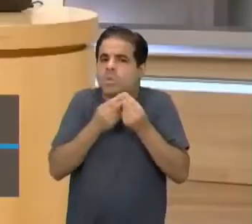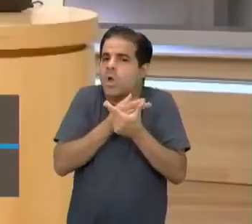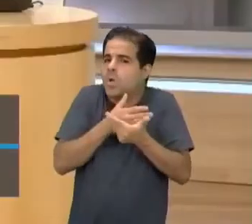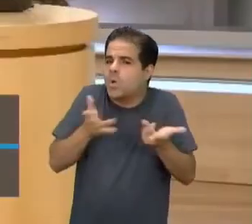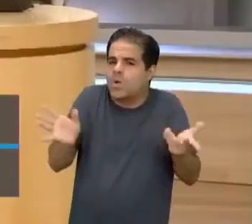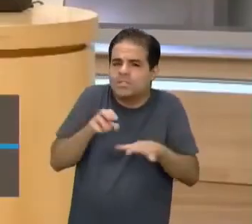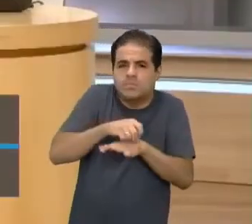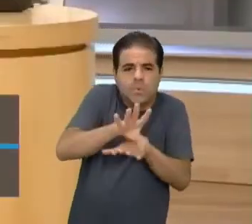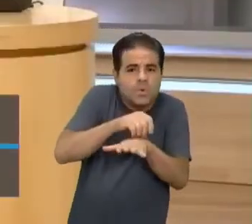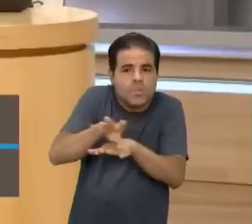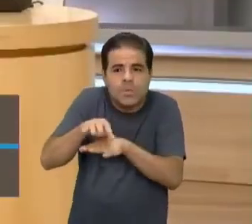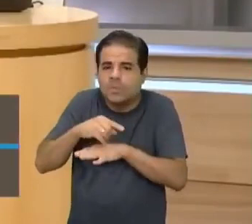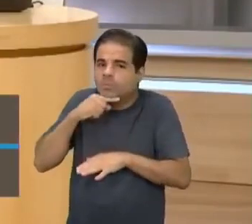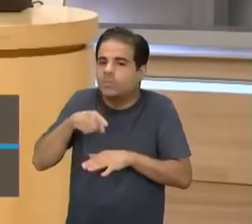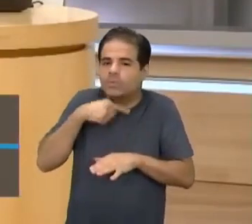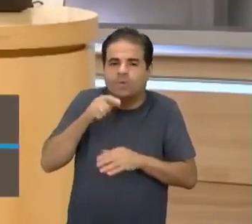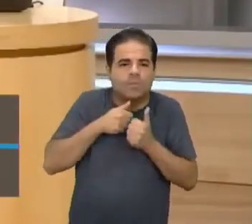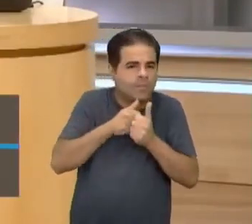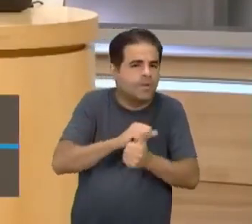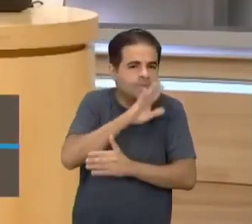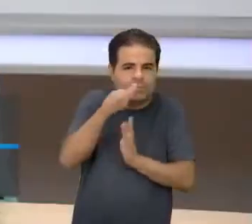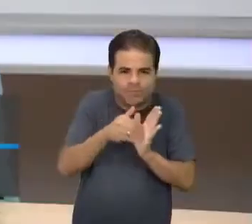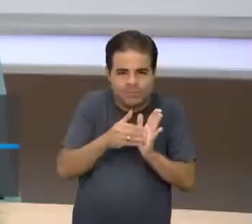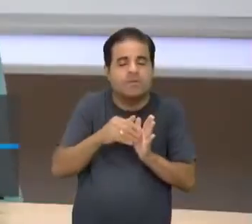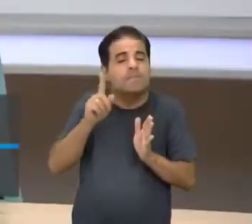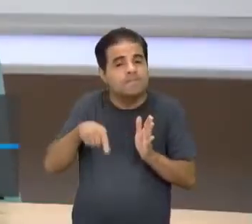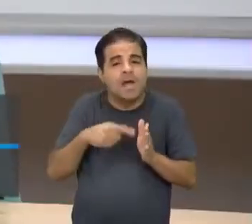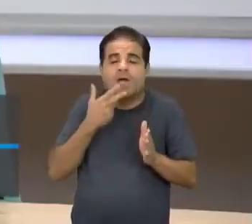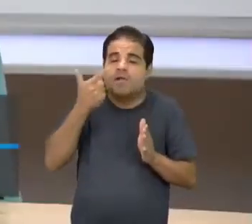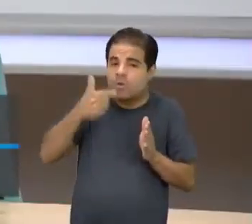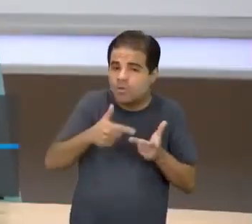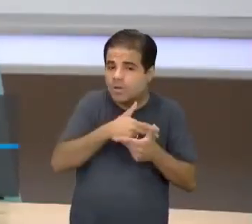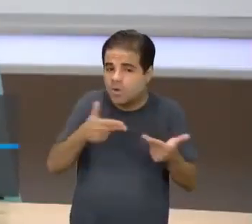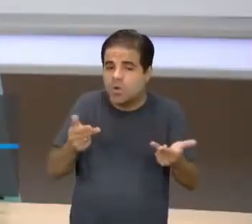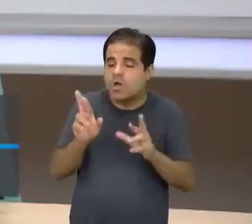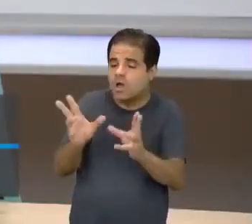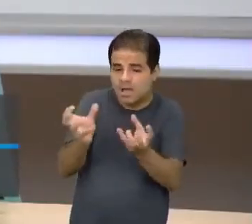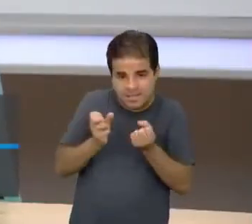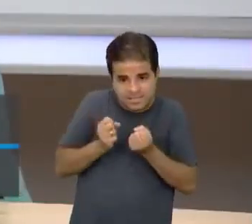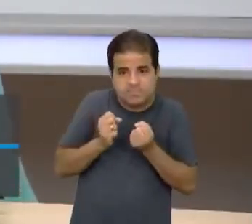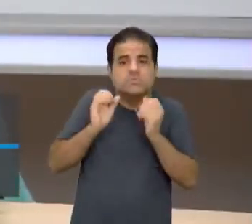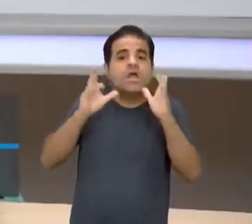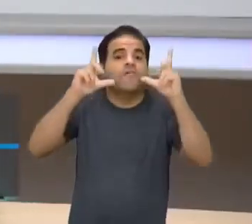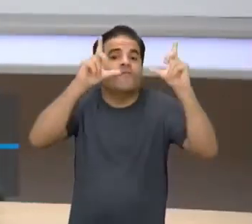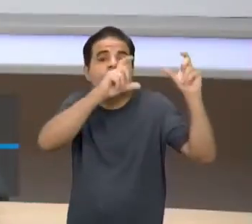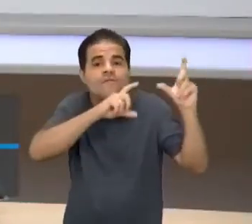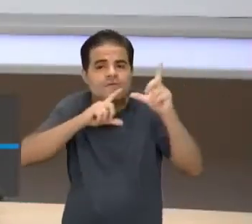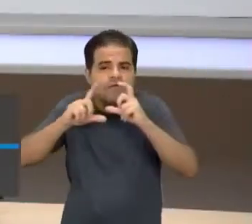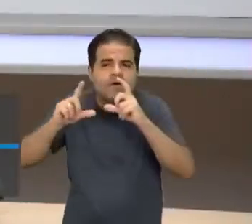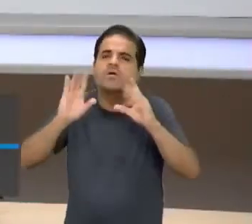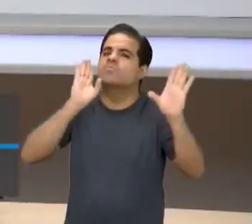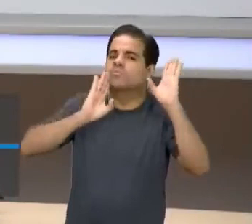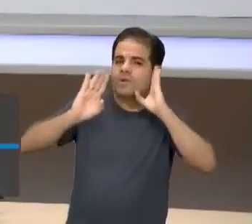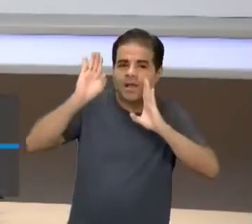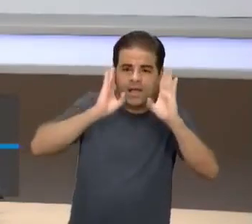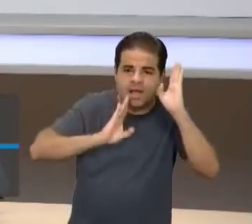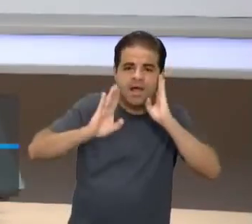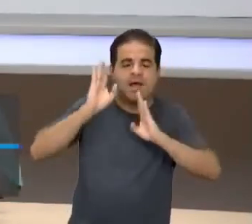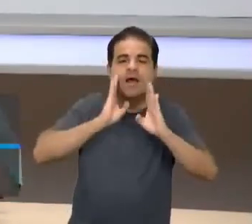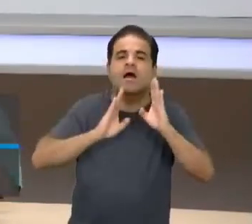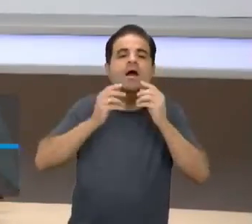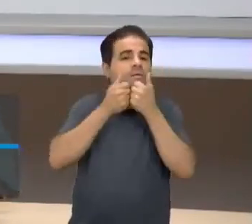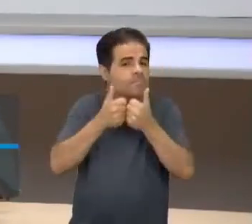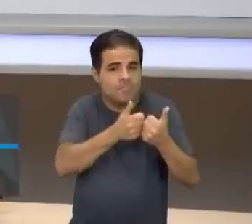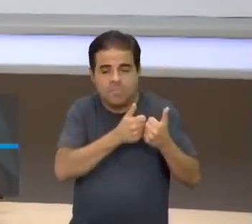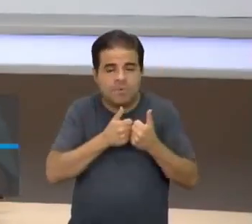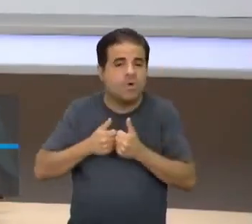de mensagens, não vou conseguir dar conta. Mas eu tenho... E outra coisa que eu queria falar, gente, eu tenho recebido aqui já fotos, bem bacana essa